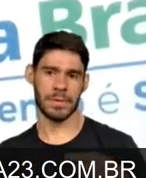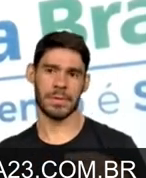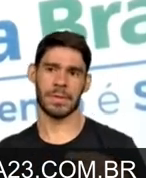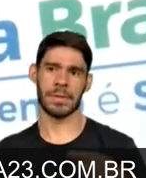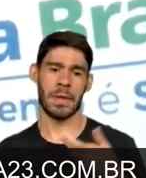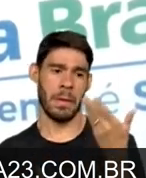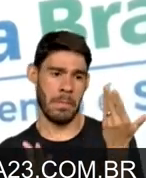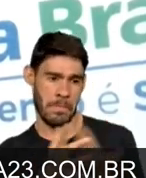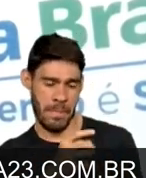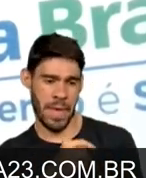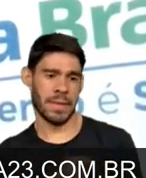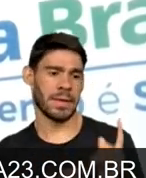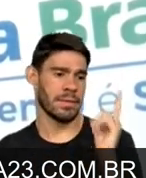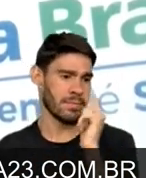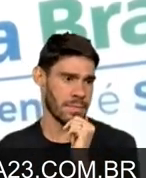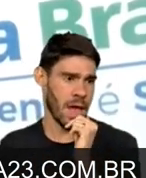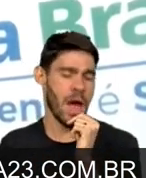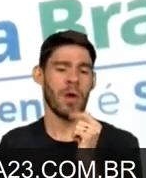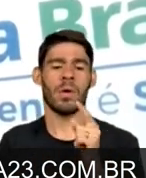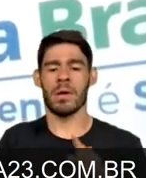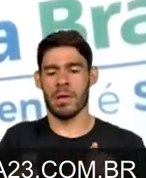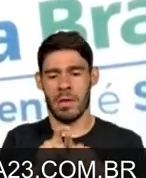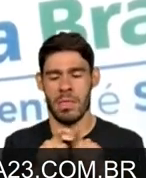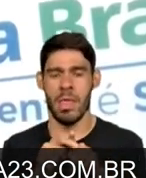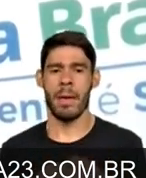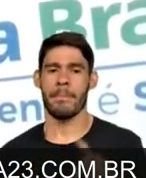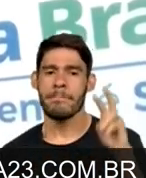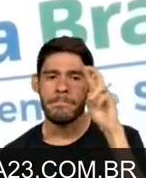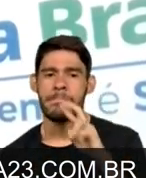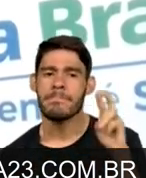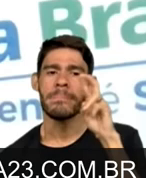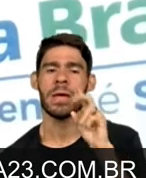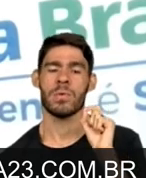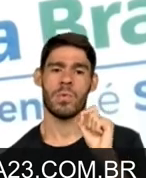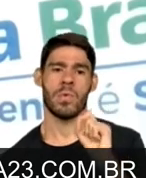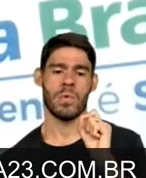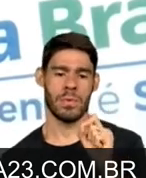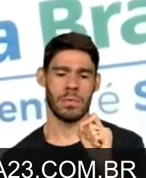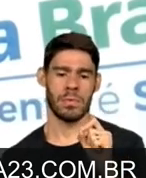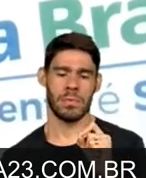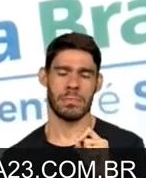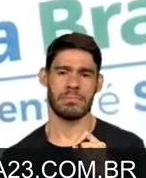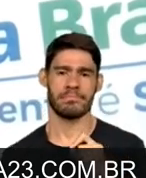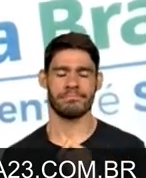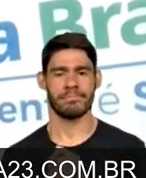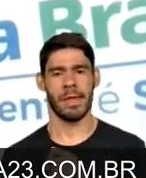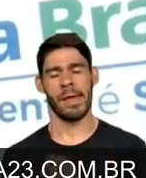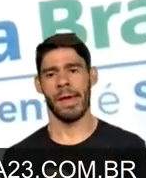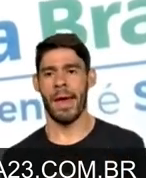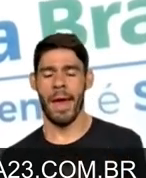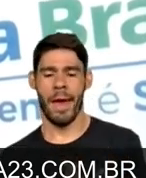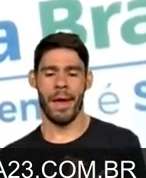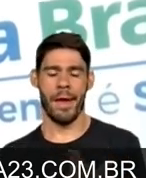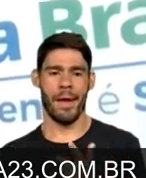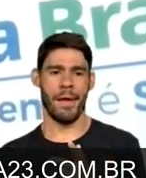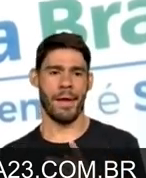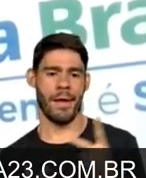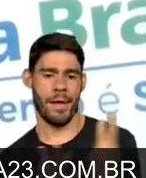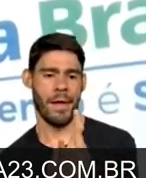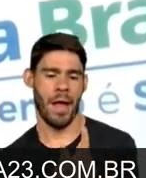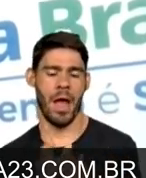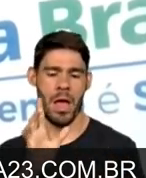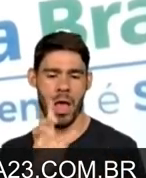dessas perdas físicas, quanto na fiscalização em relação às ligações irregulares. Né? Porque tudo